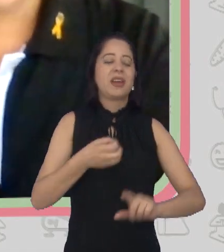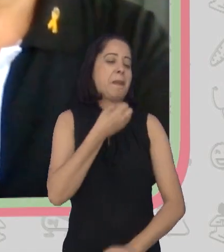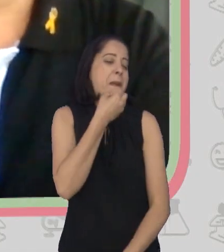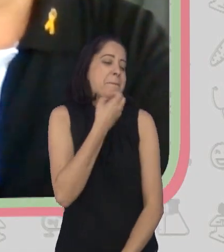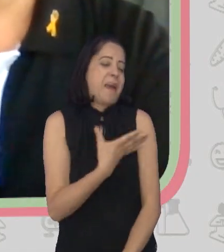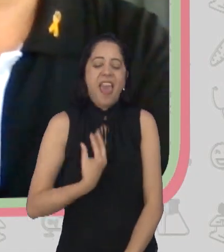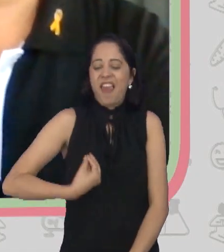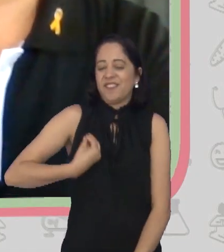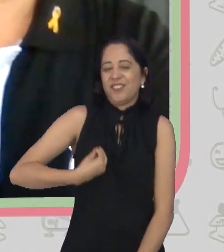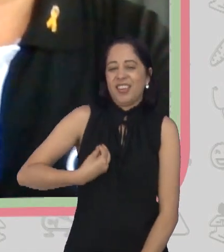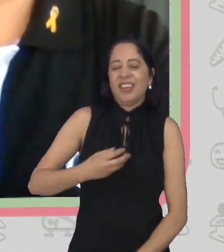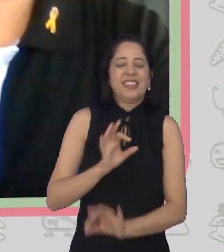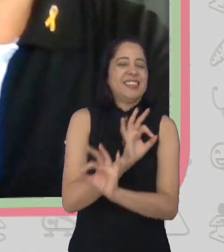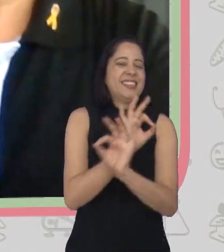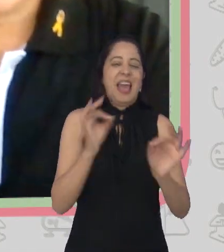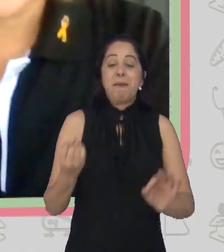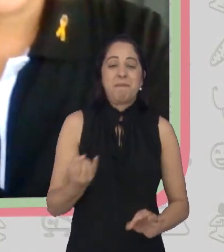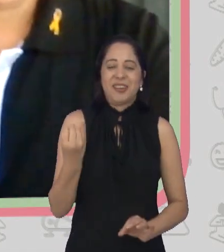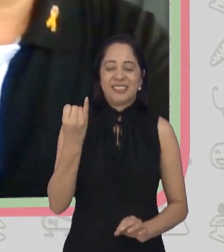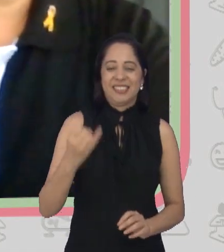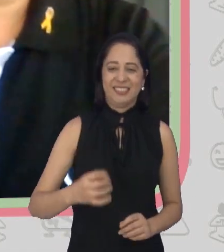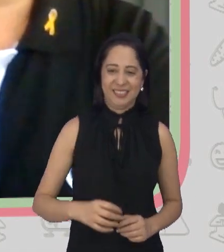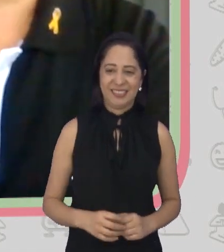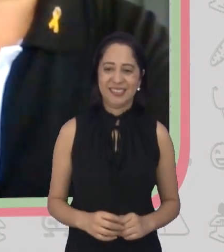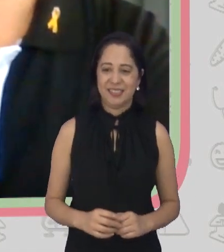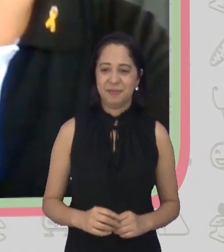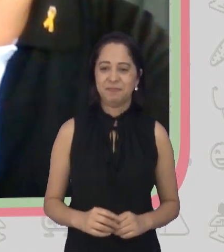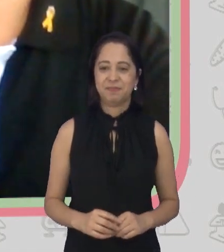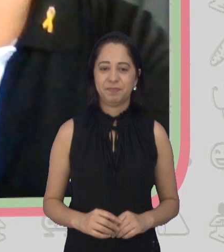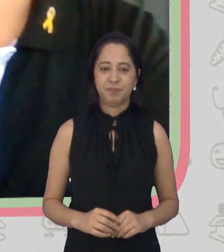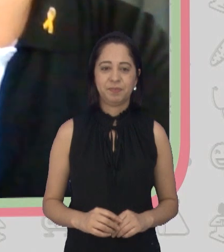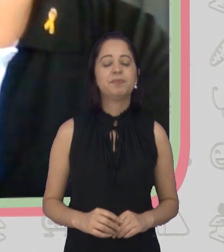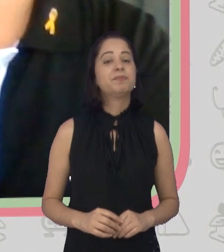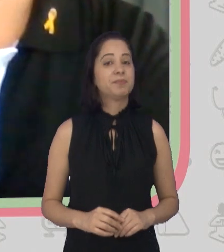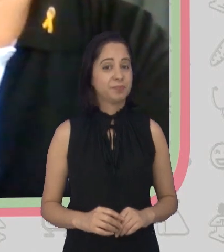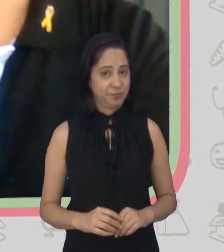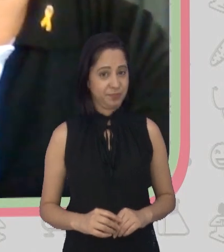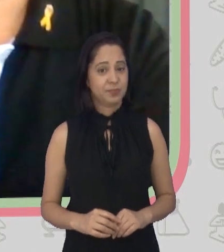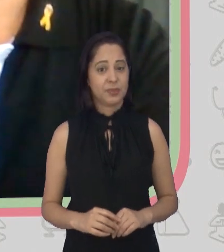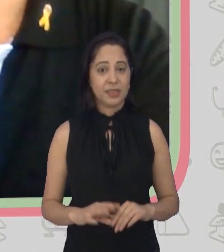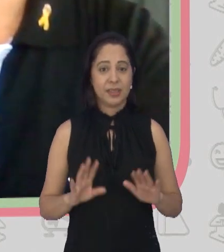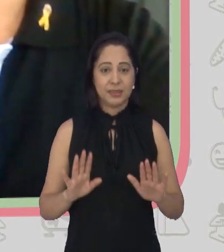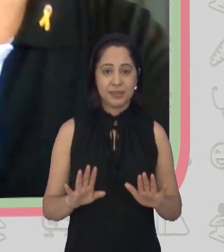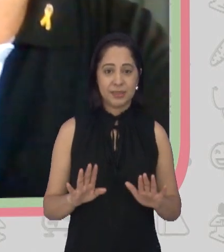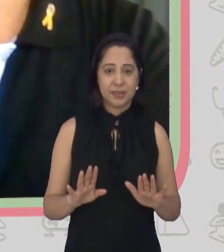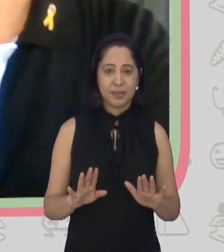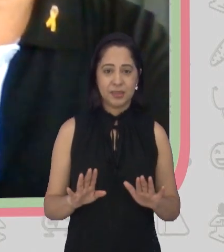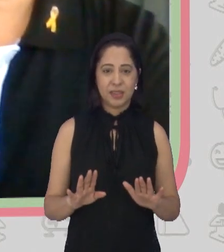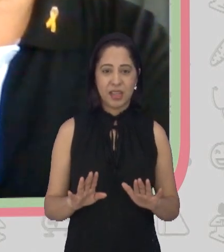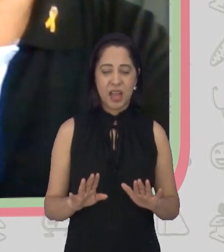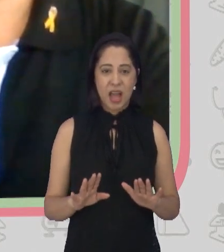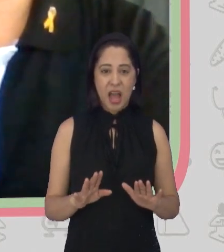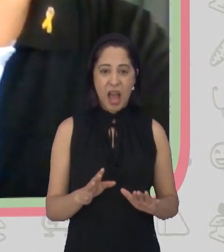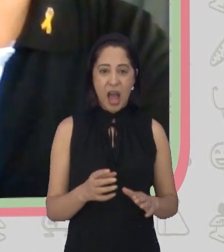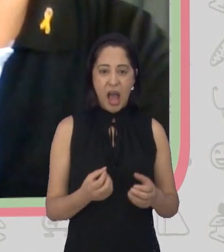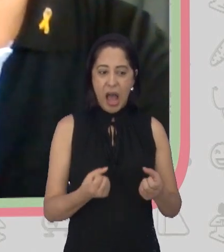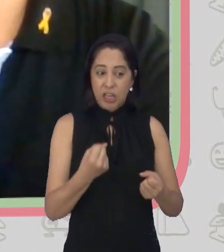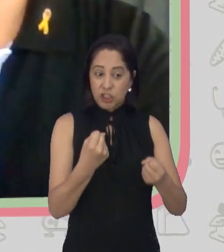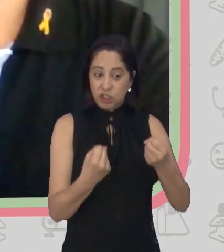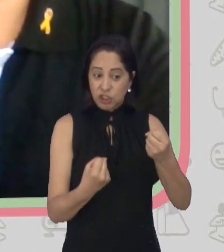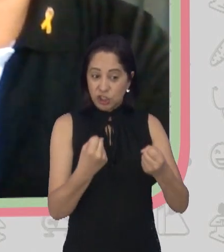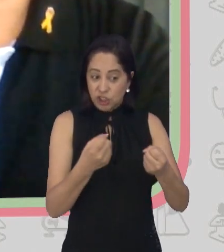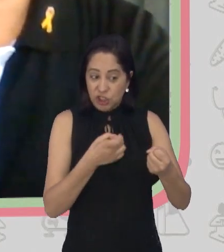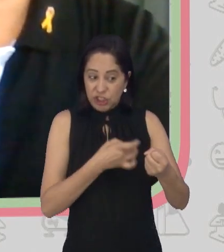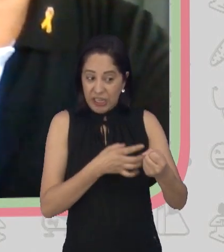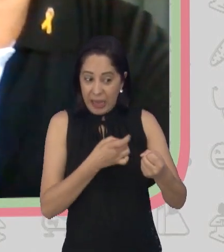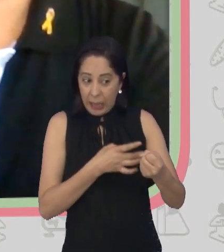o importante é ficar de bem. Exatamente. Daniela, não precisa ter medo de dirigir para ficar apreensivo